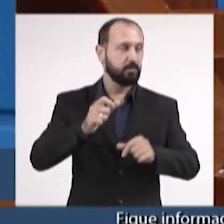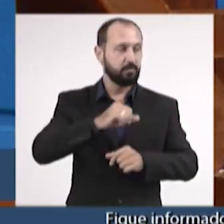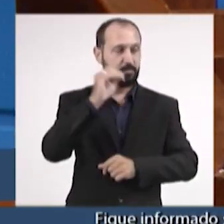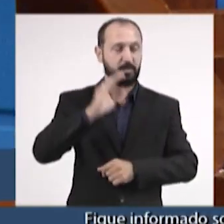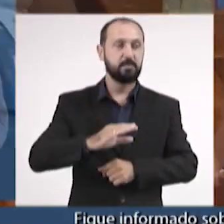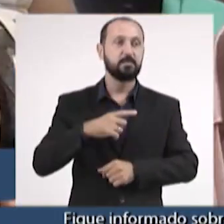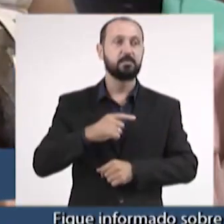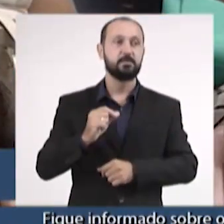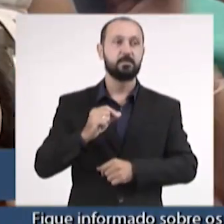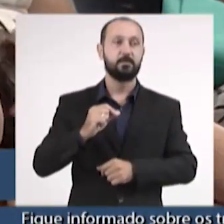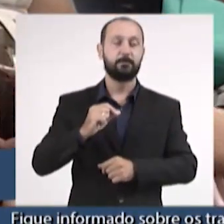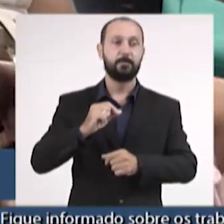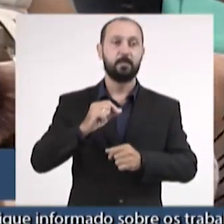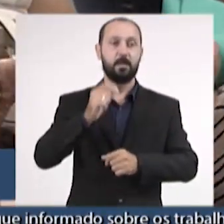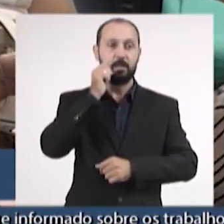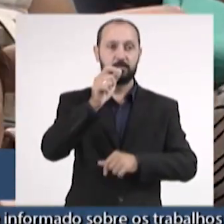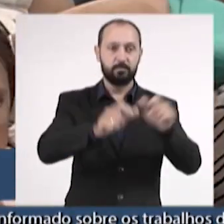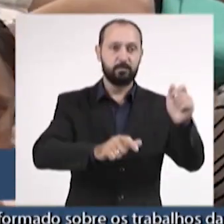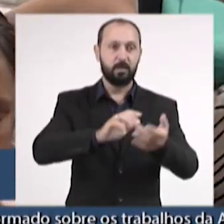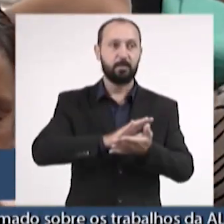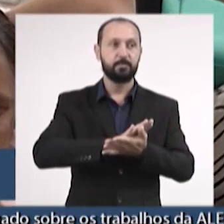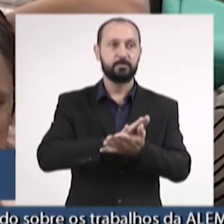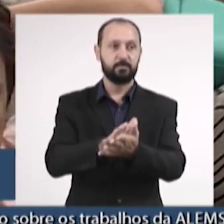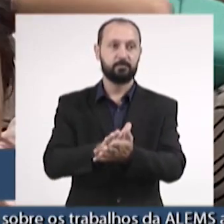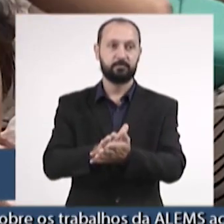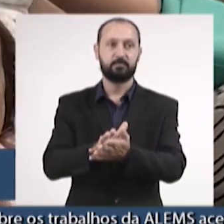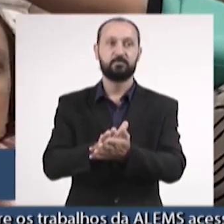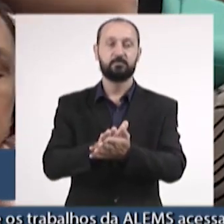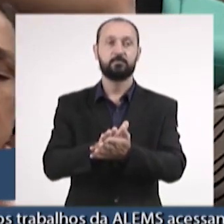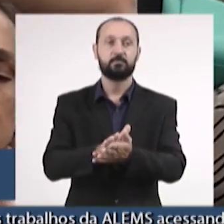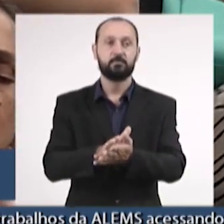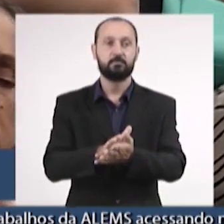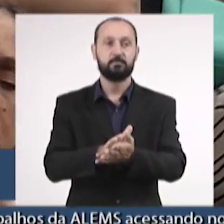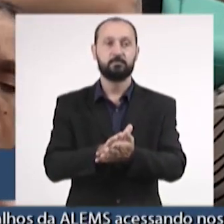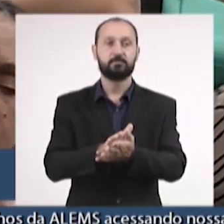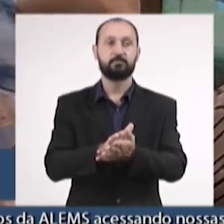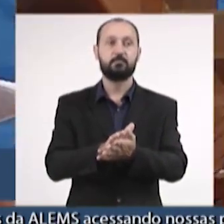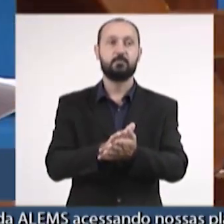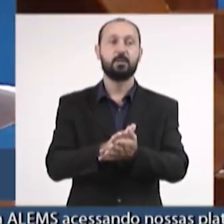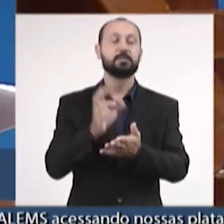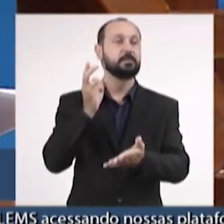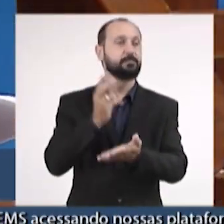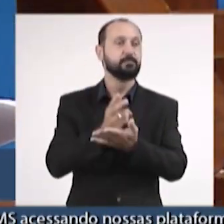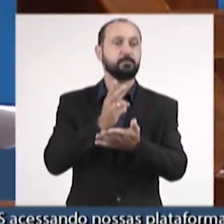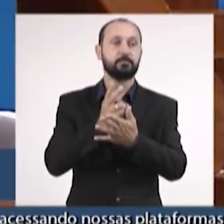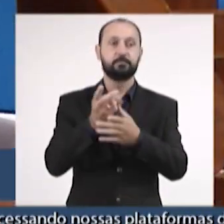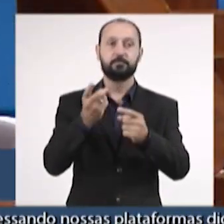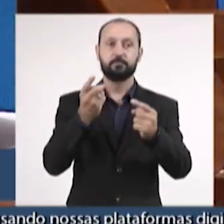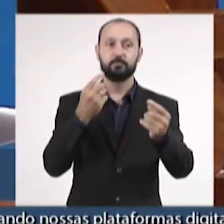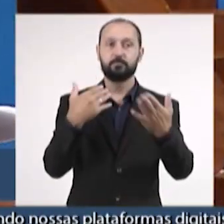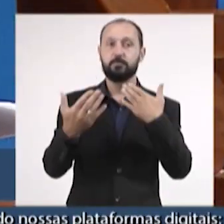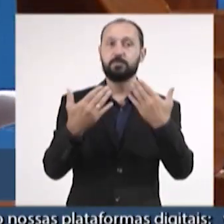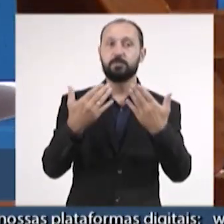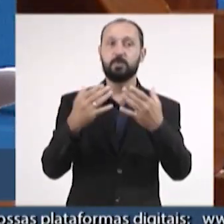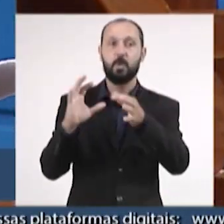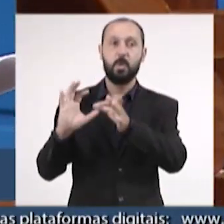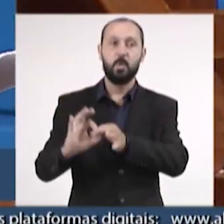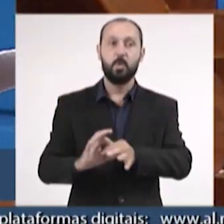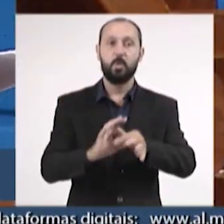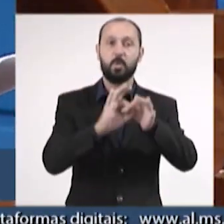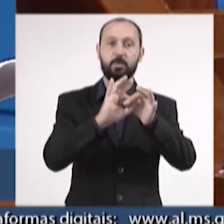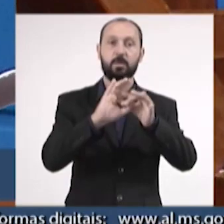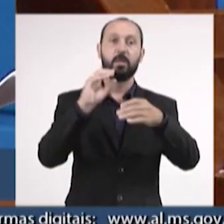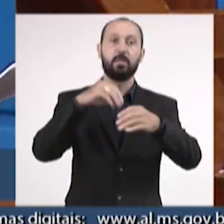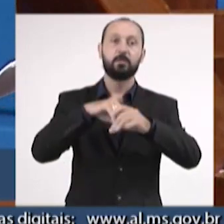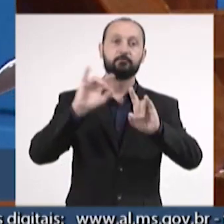Brasil: a misoginia. A misoginia tem sido discutida principalmente no contexto das